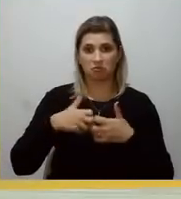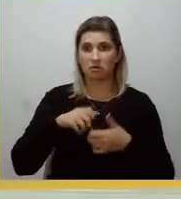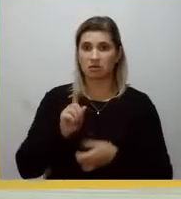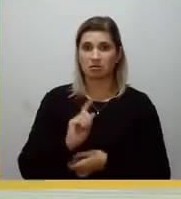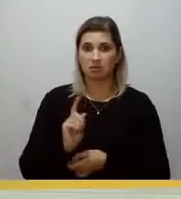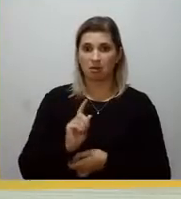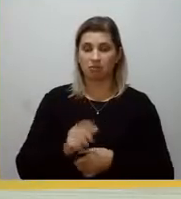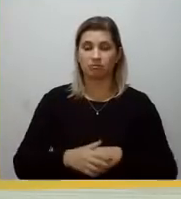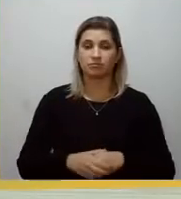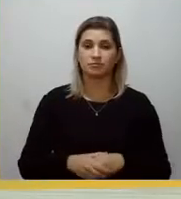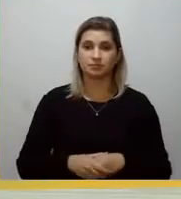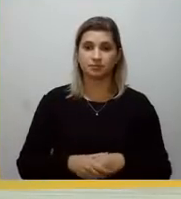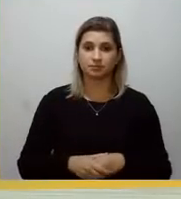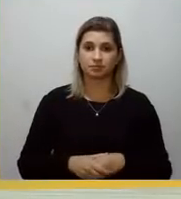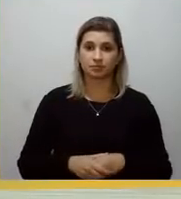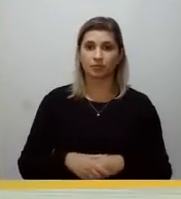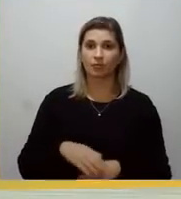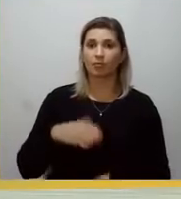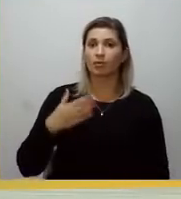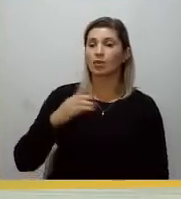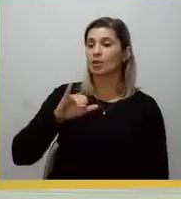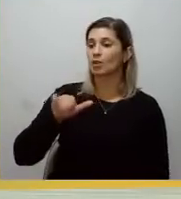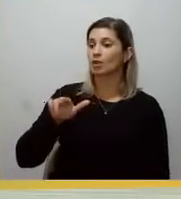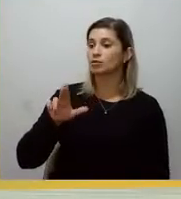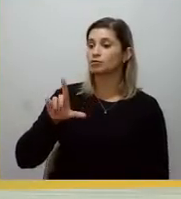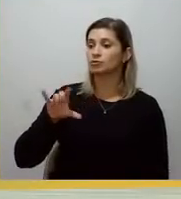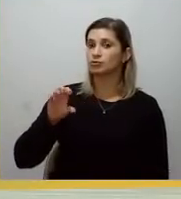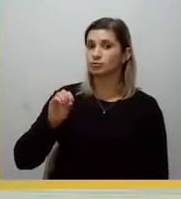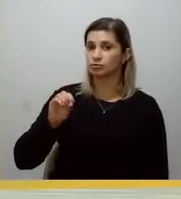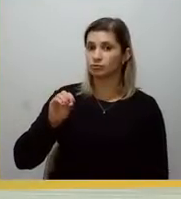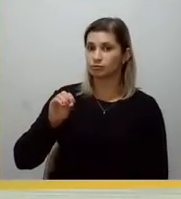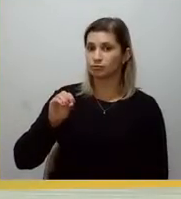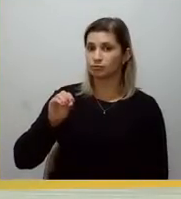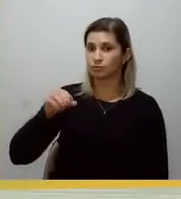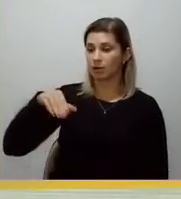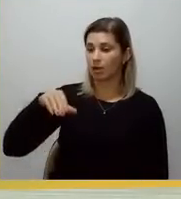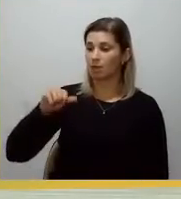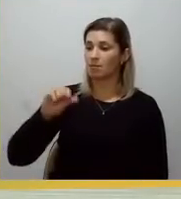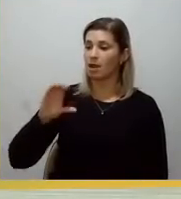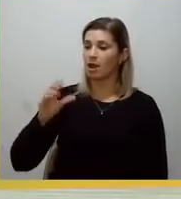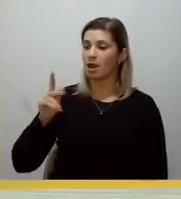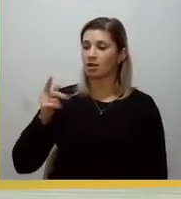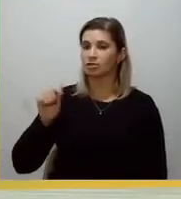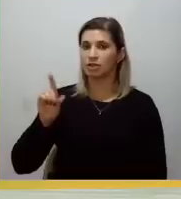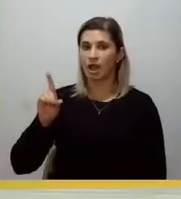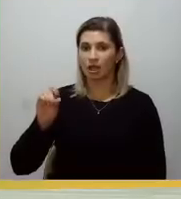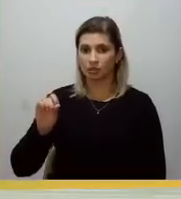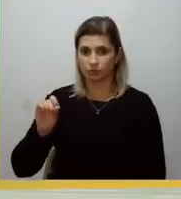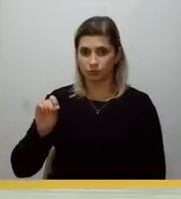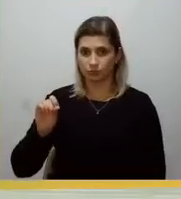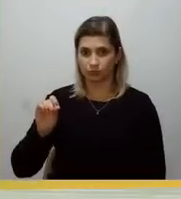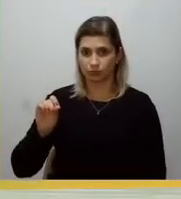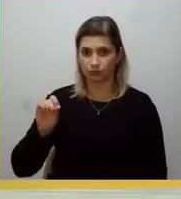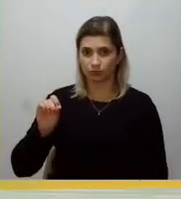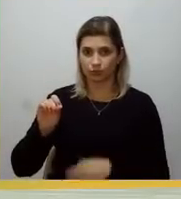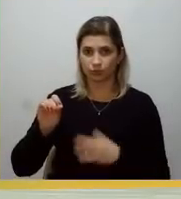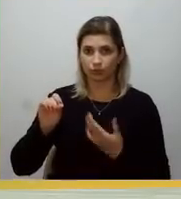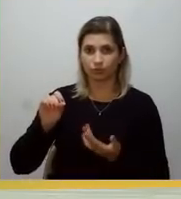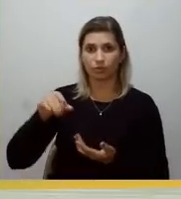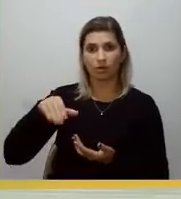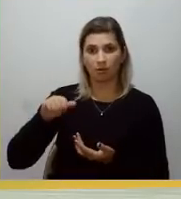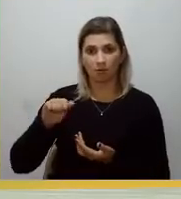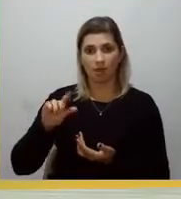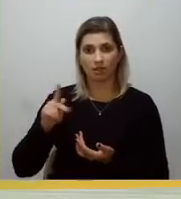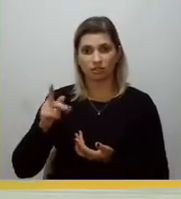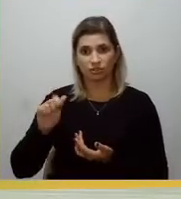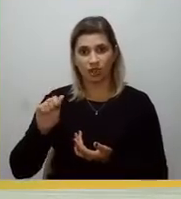Júlio César Machado Machado, ele foi seu funcionário comissionado, o senhor se recorda? Quem? Júlio César Machado Machado. Ele